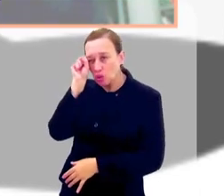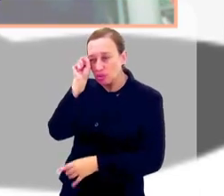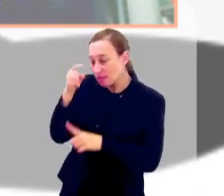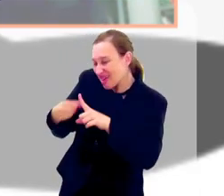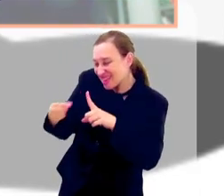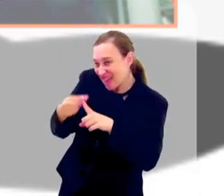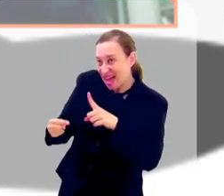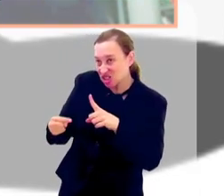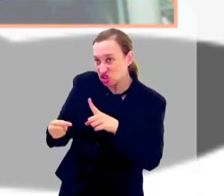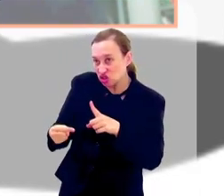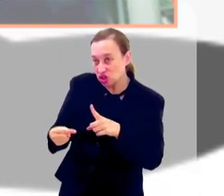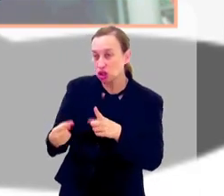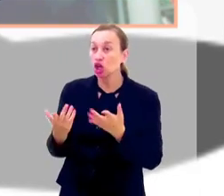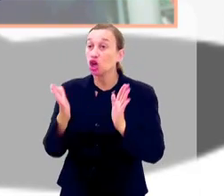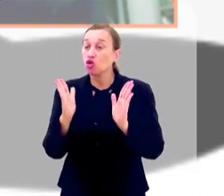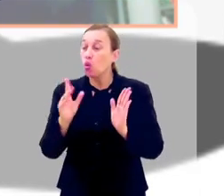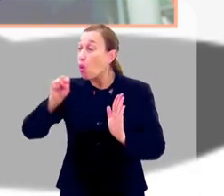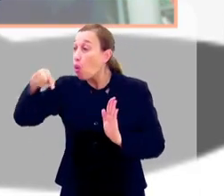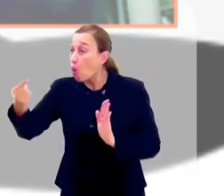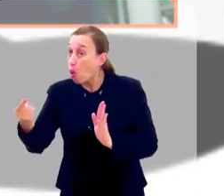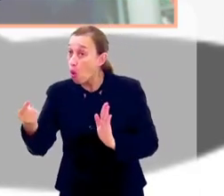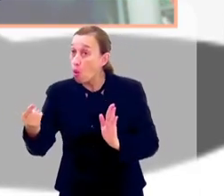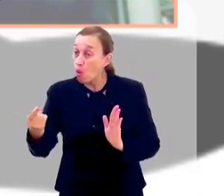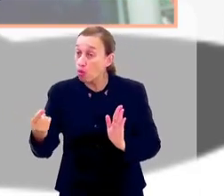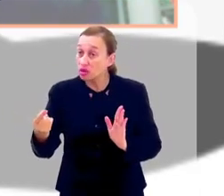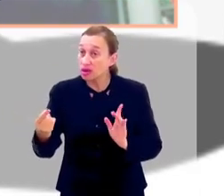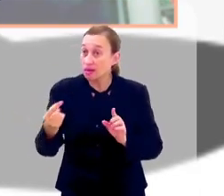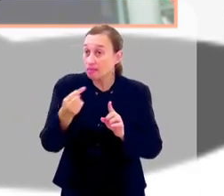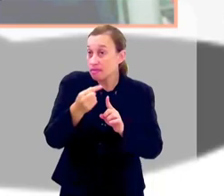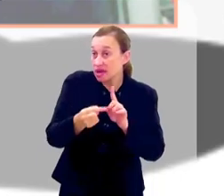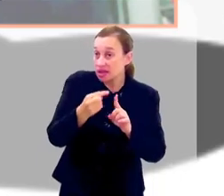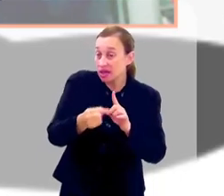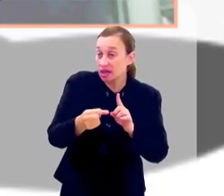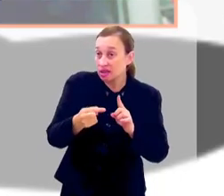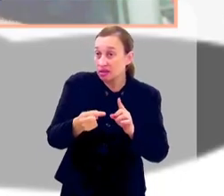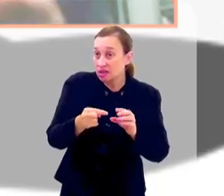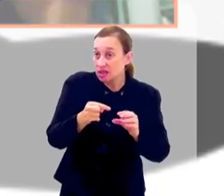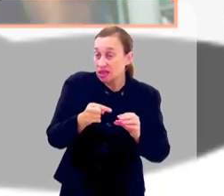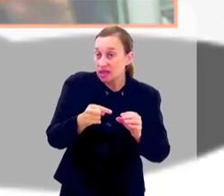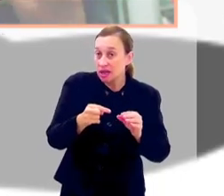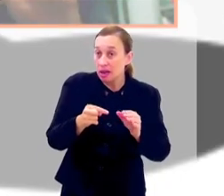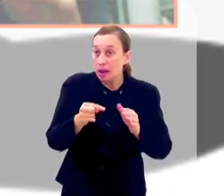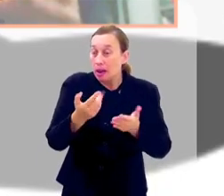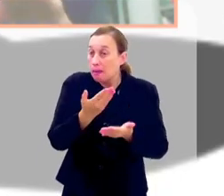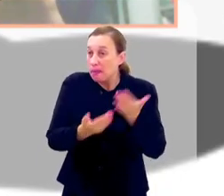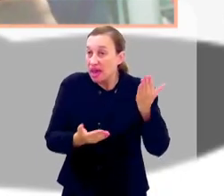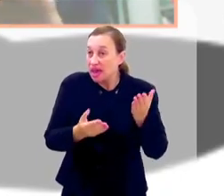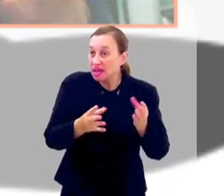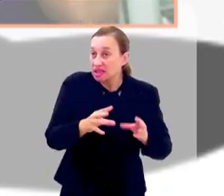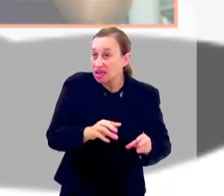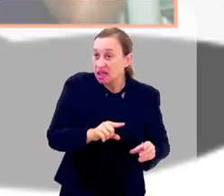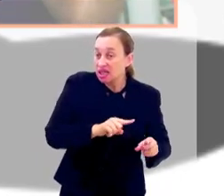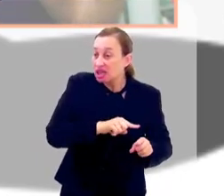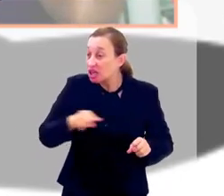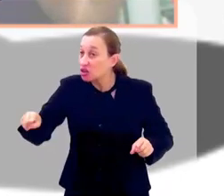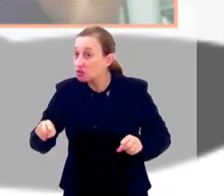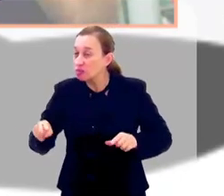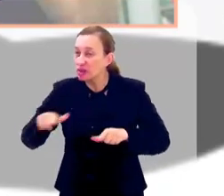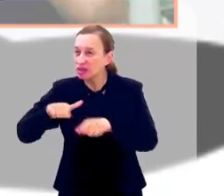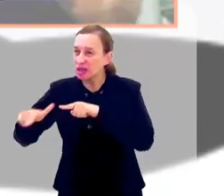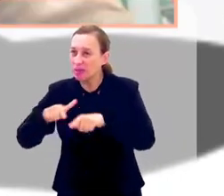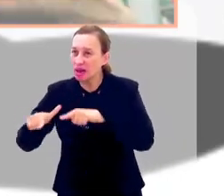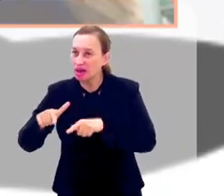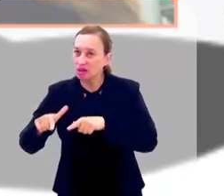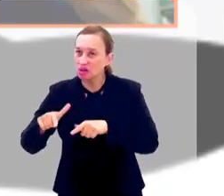você dorme um terço dele, e se outro terço você gasta em deslocamento, a maior parte do seu